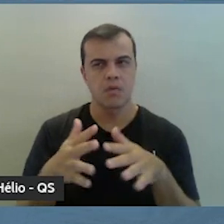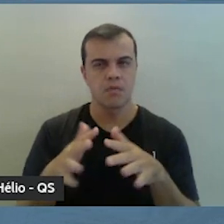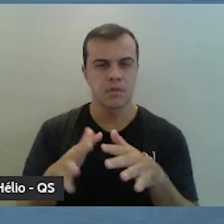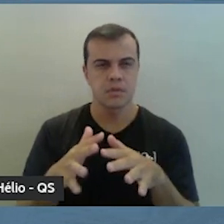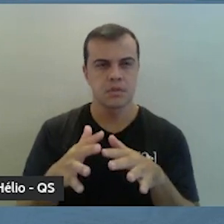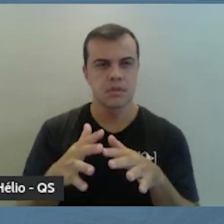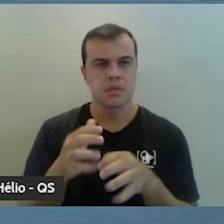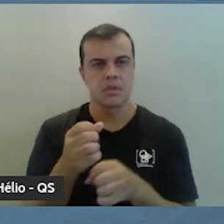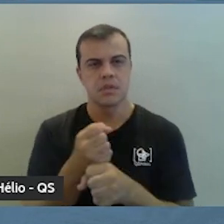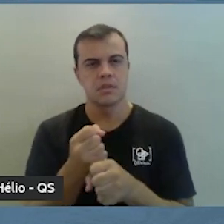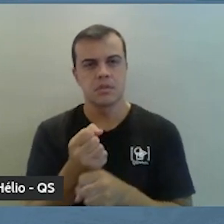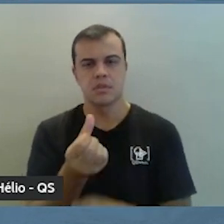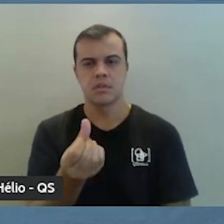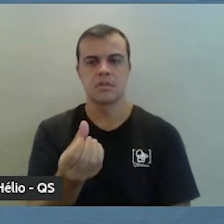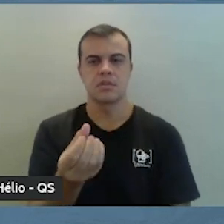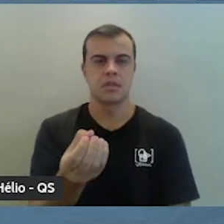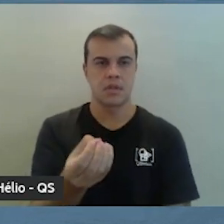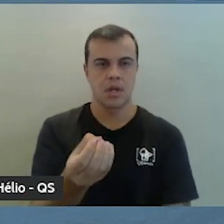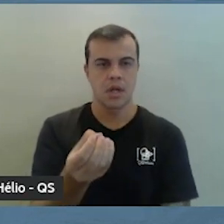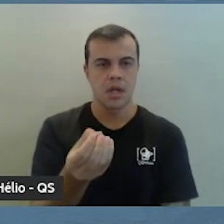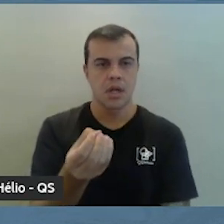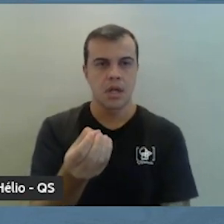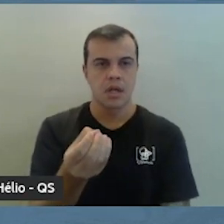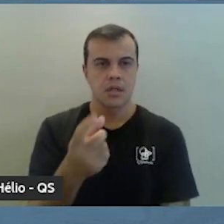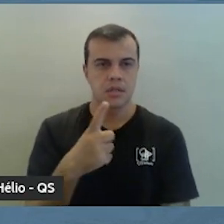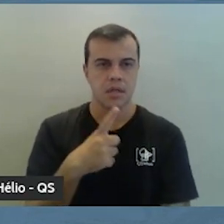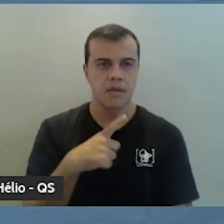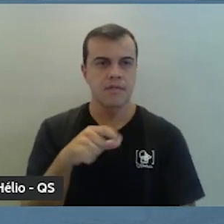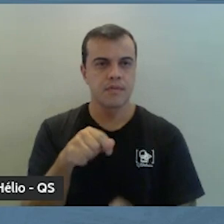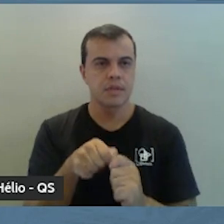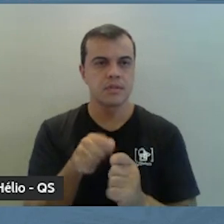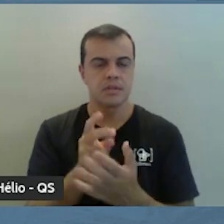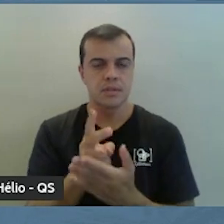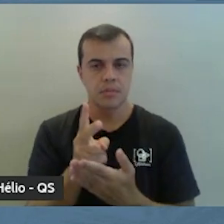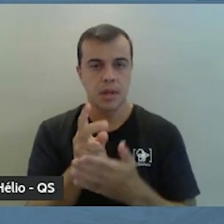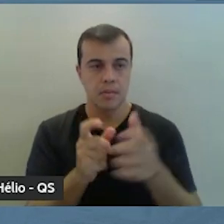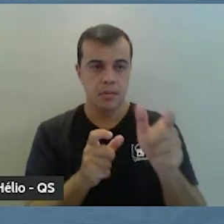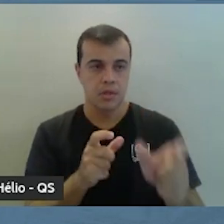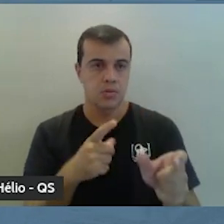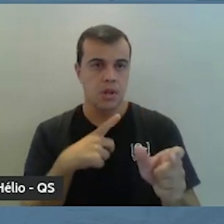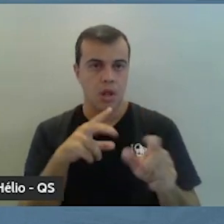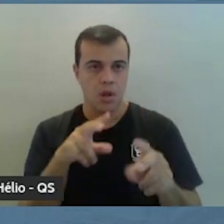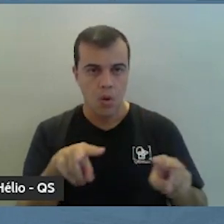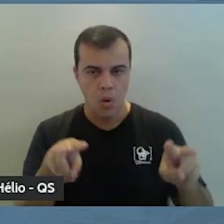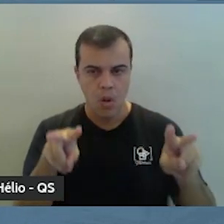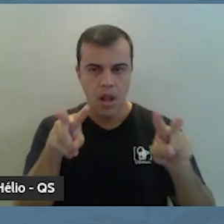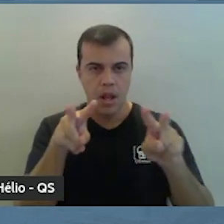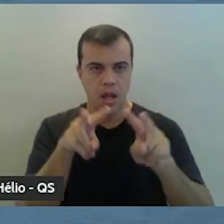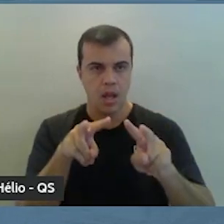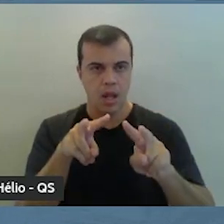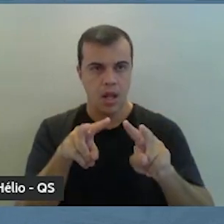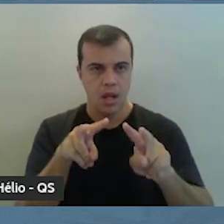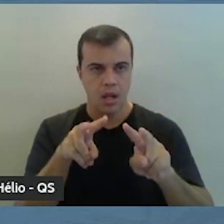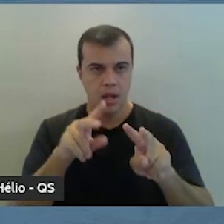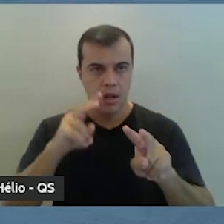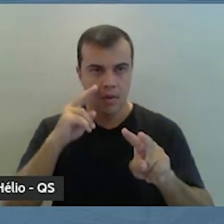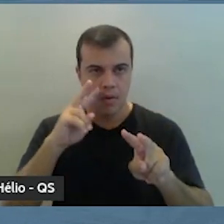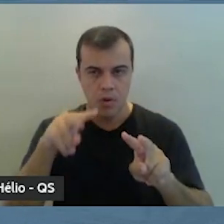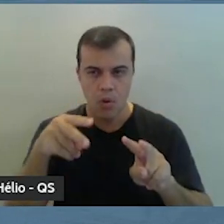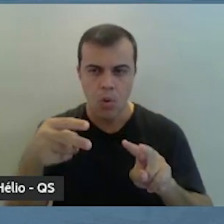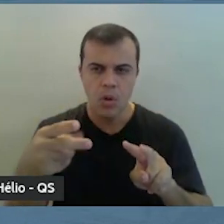de 60, ela era muito feita por quem tem um olhar de fora, pelo olhar do observador. Eu